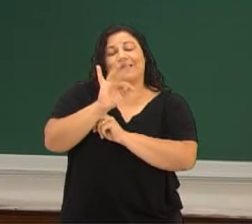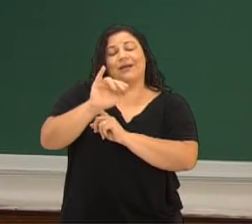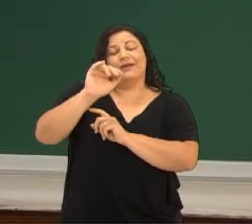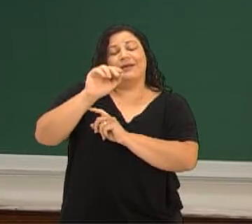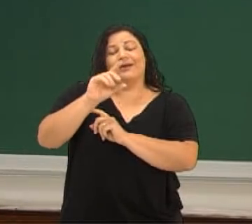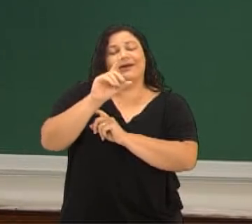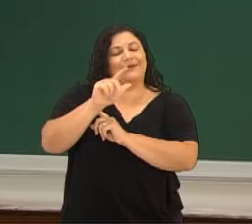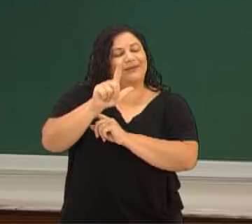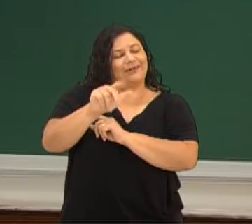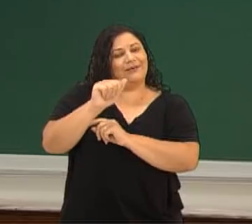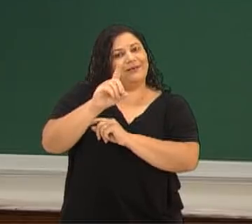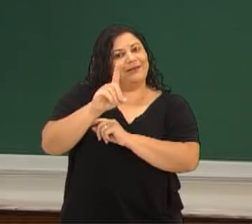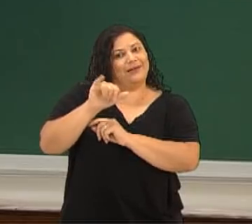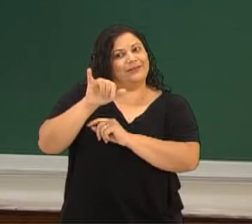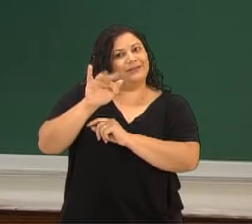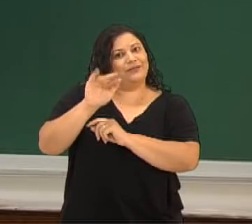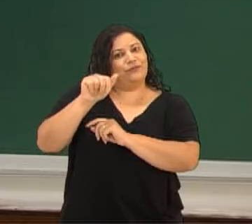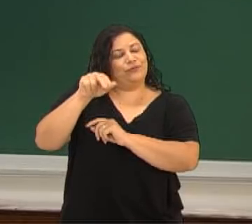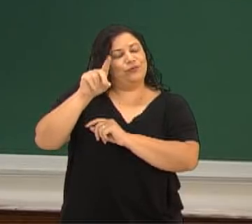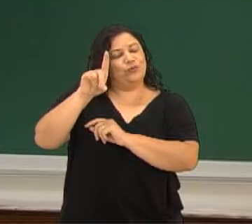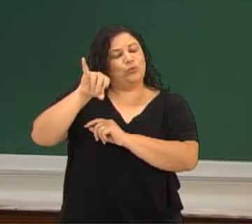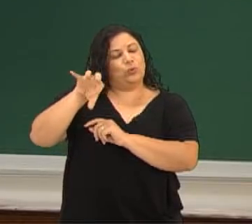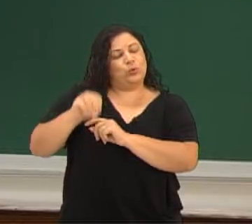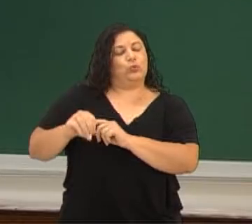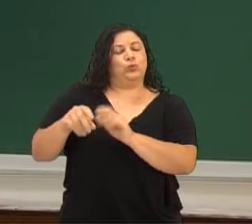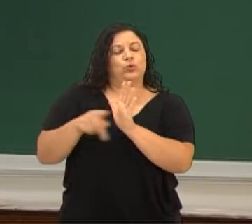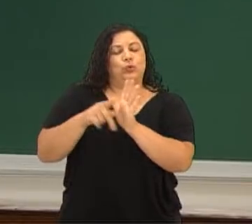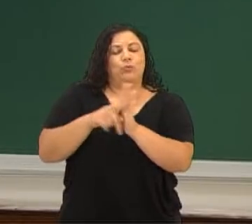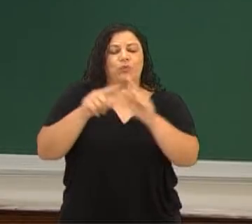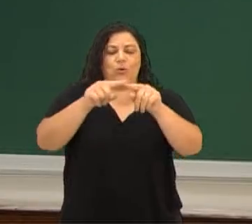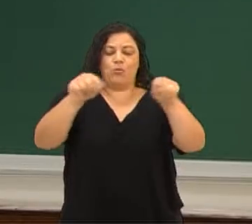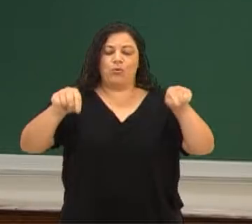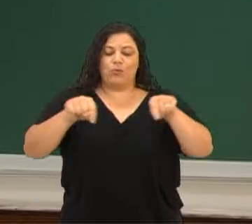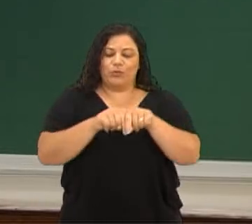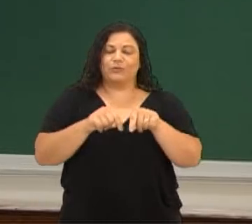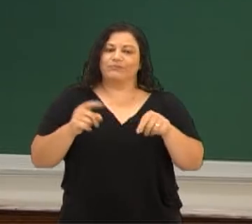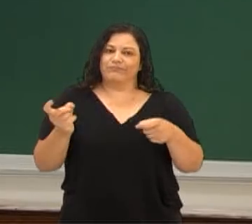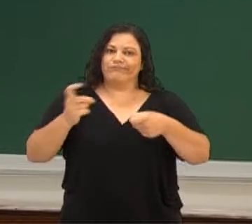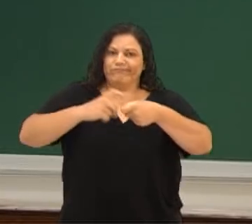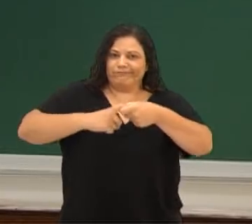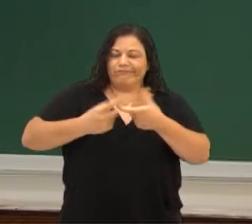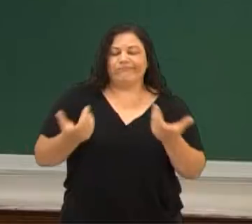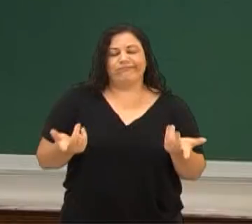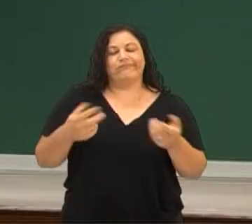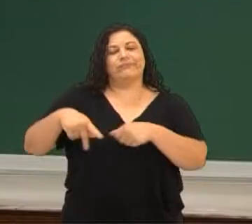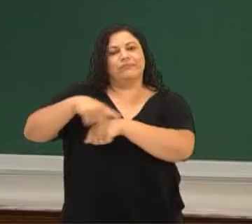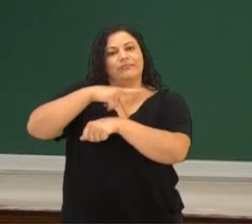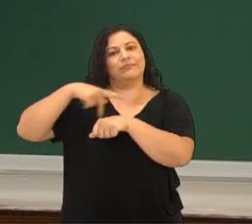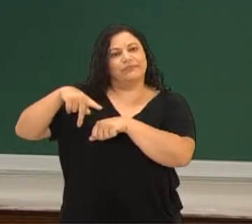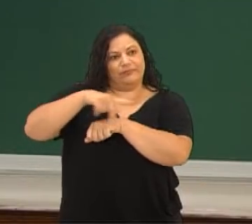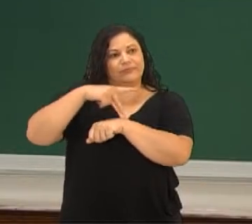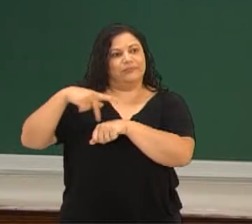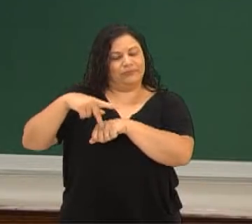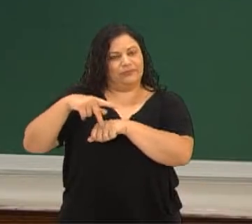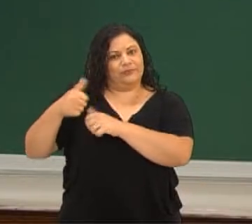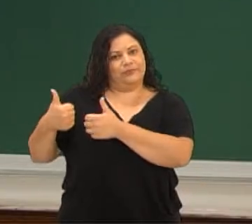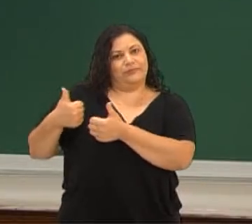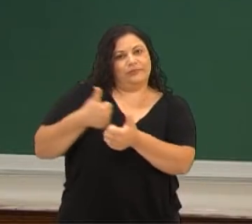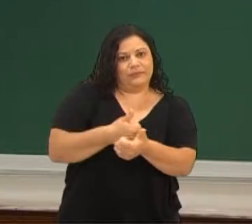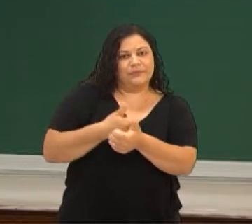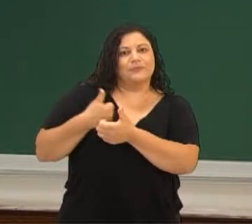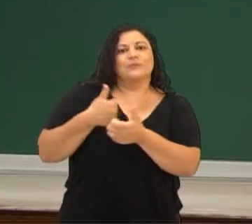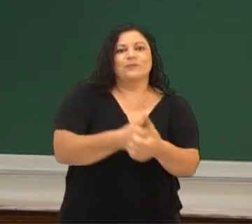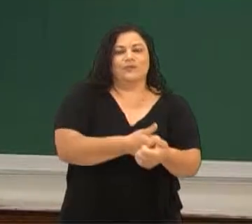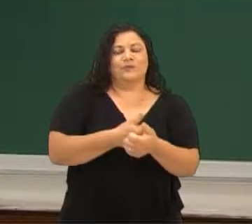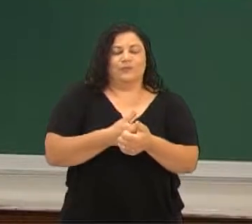grandes espaços que são propriedades de poucos. Ou no caso de alguns países, né, que são próximos de desertos,